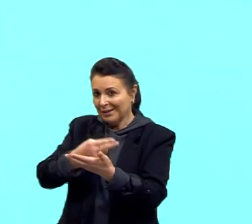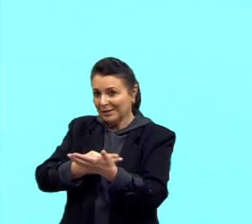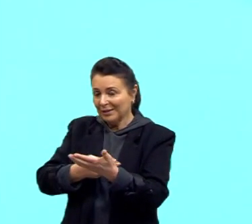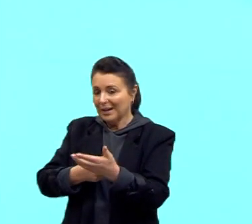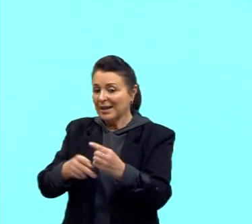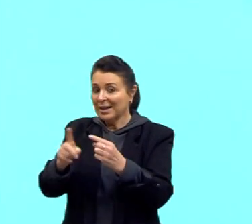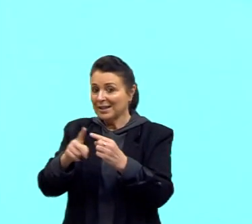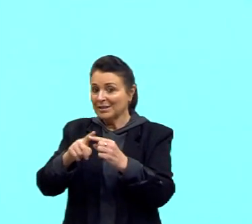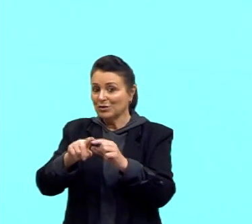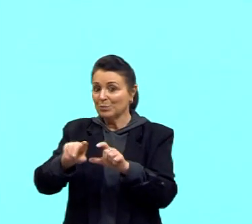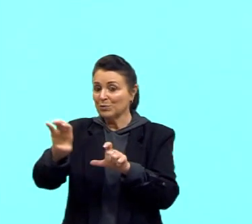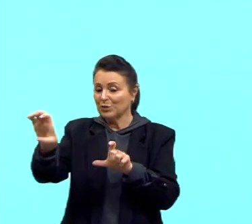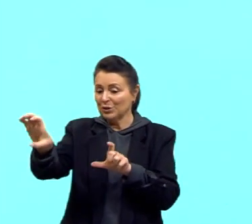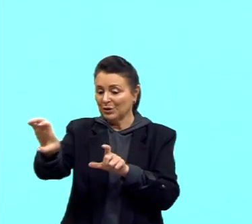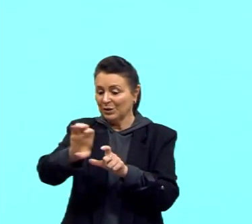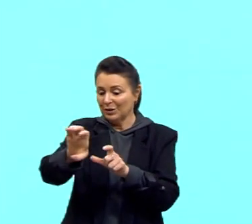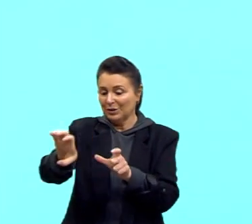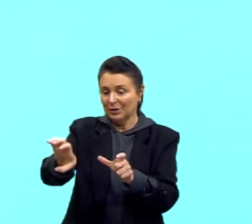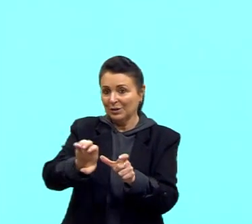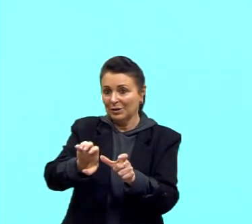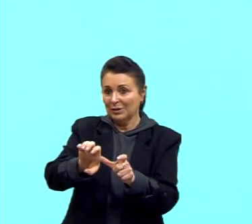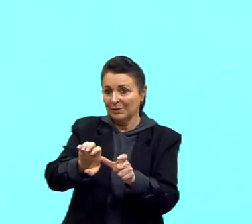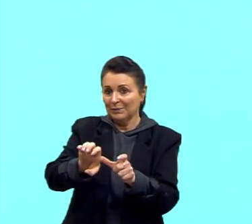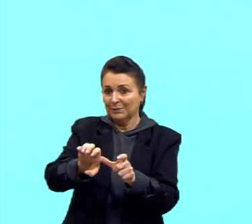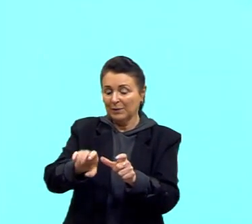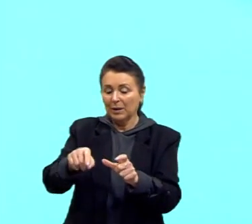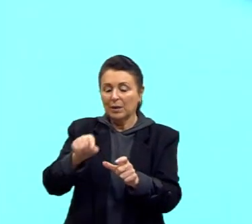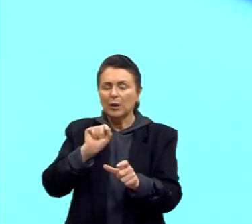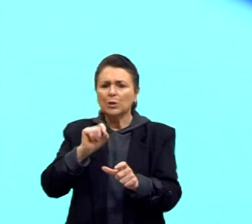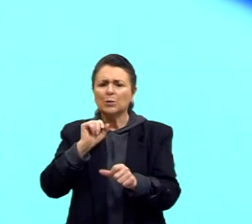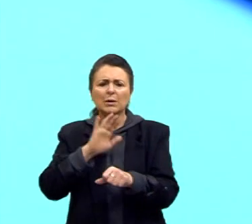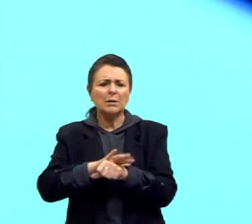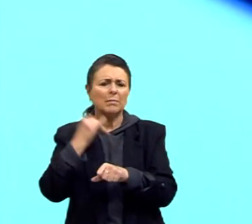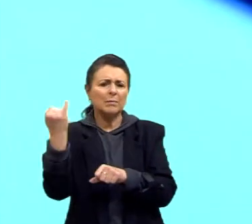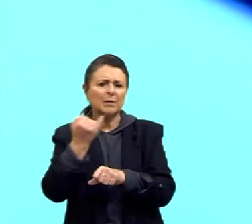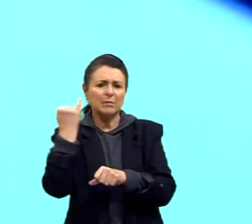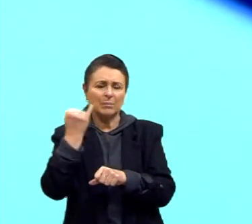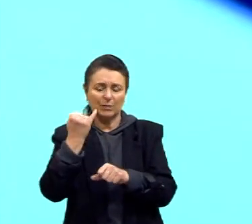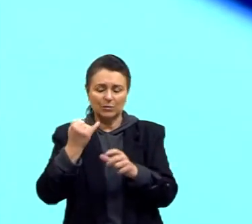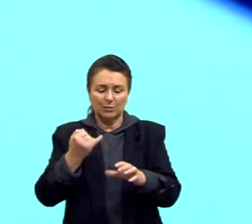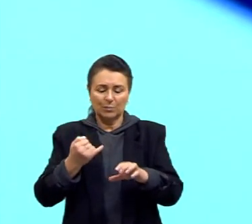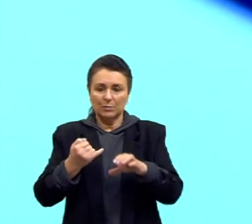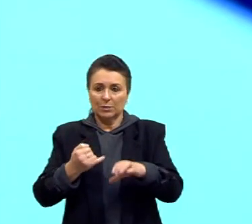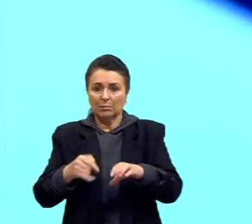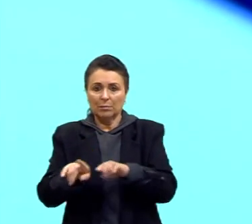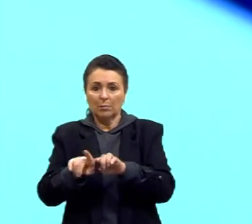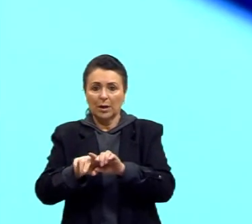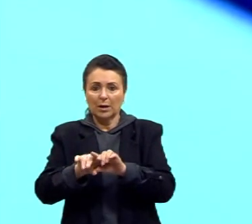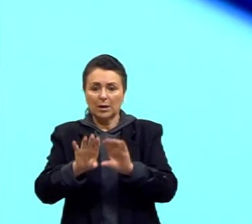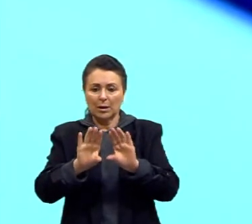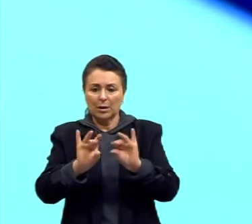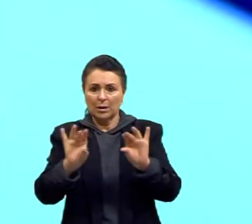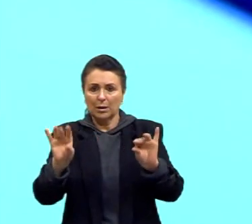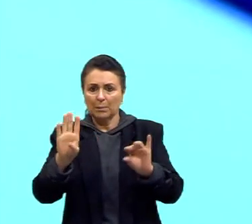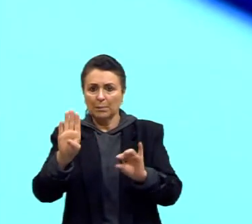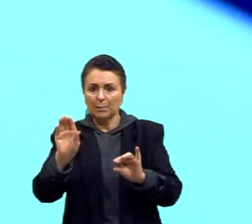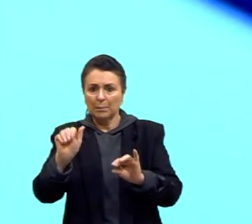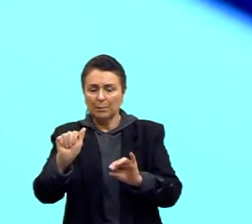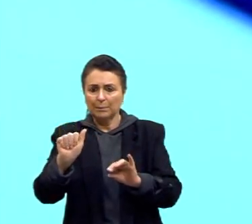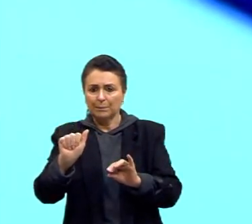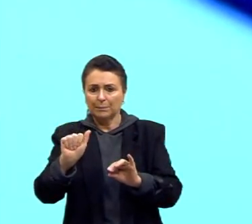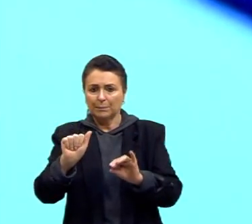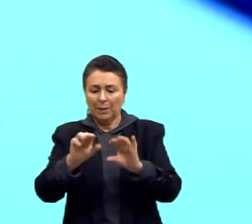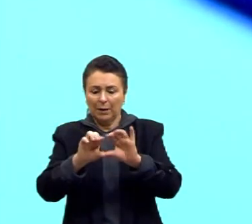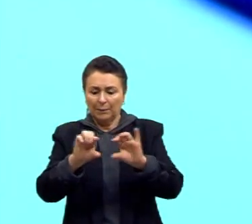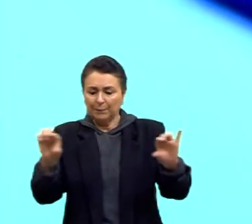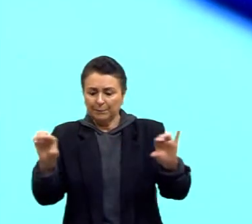aparece esse tipo de Lima aqui mas o que importa no ima é poderia ser um ímã em barra não precisaria ter esse formato